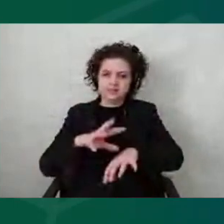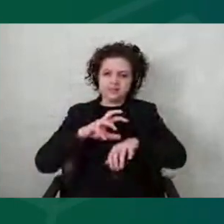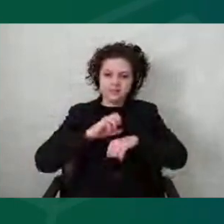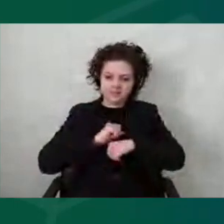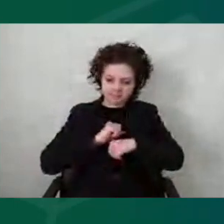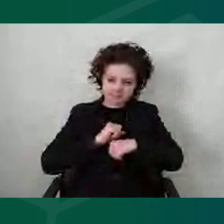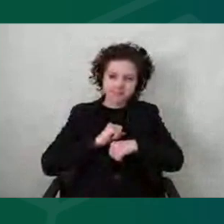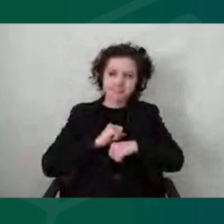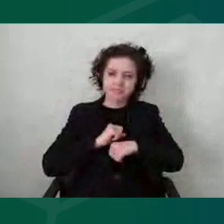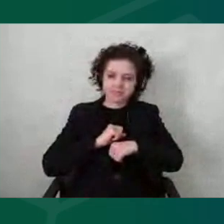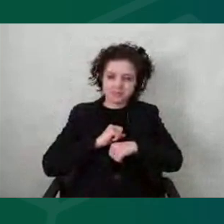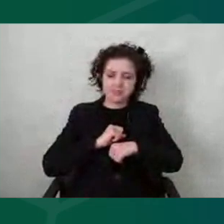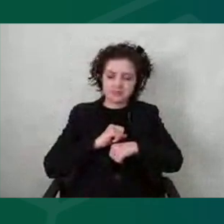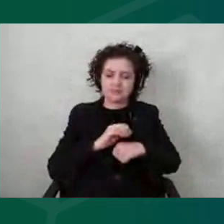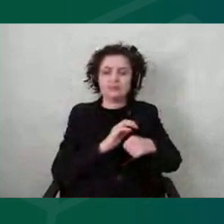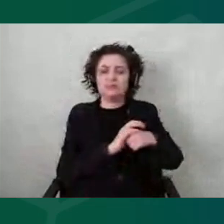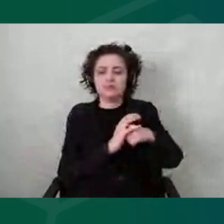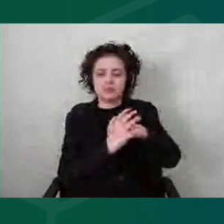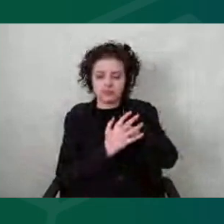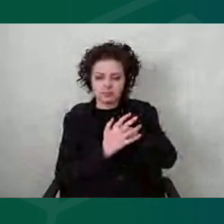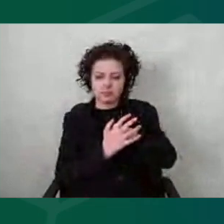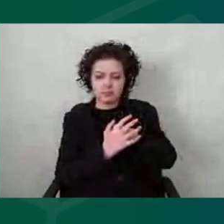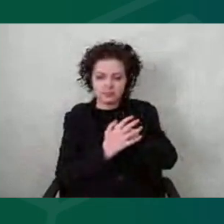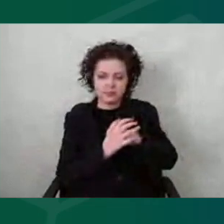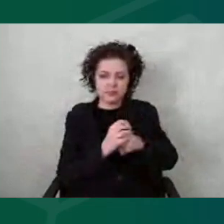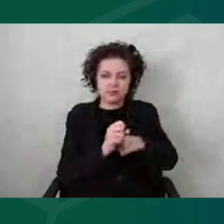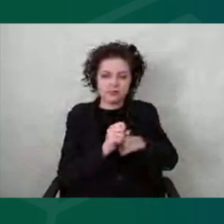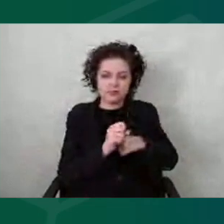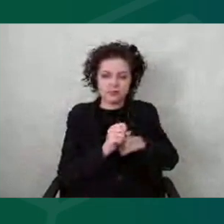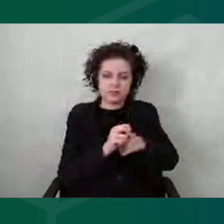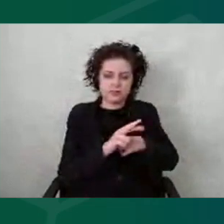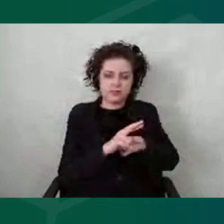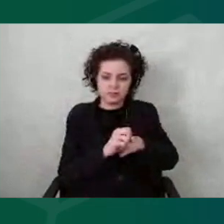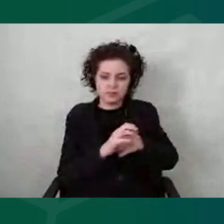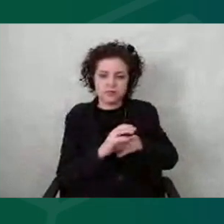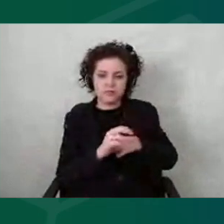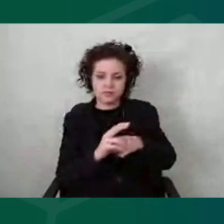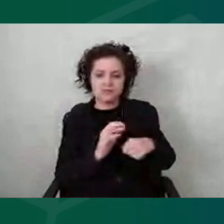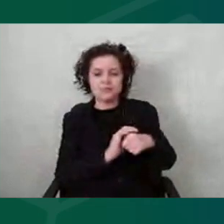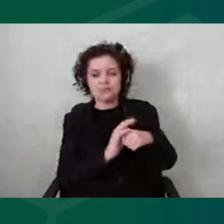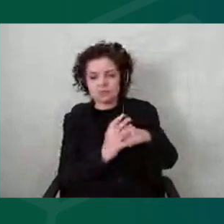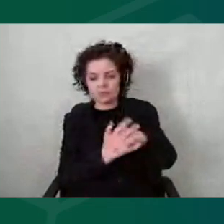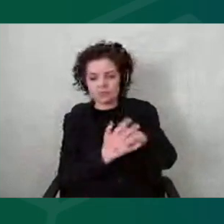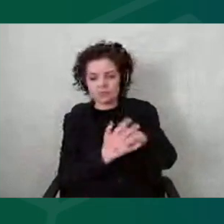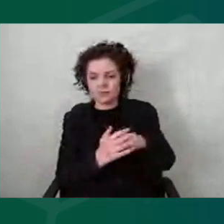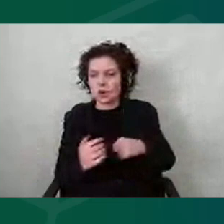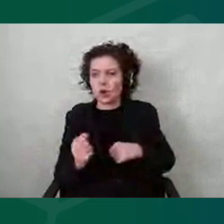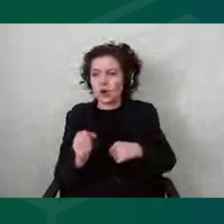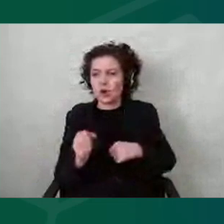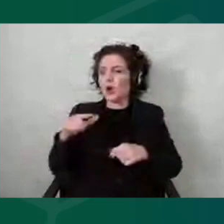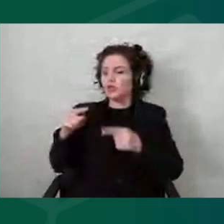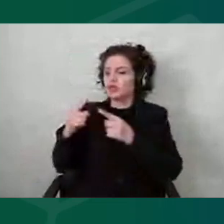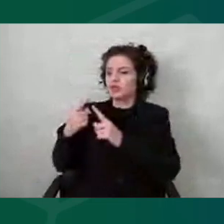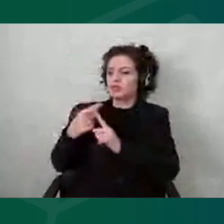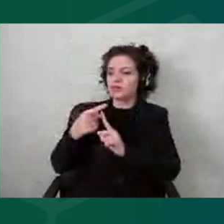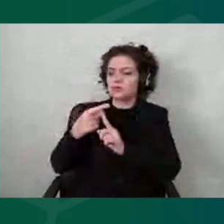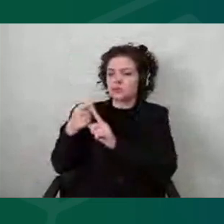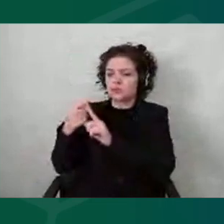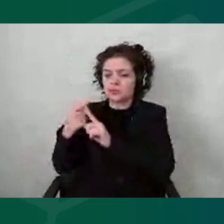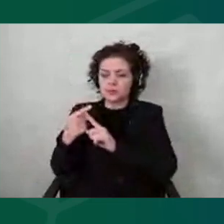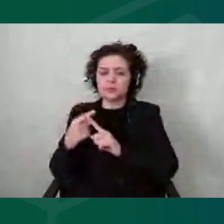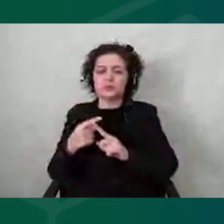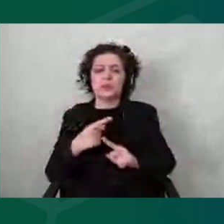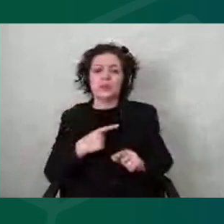pelo Covid-19, SARS-CoV-2 ou por qualquer outra etiologia, onde nós temos uma desregulação